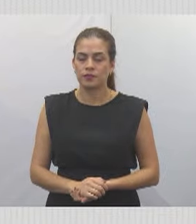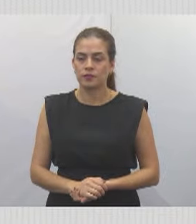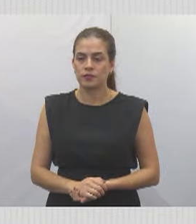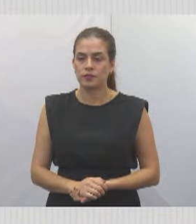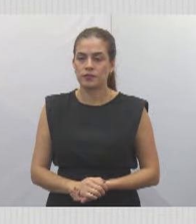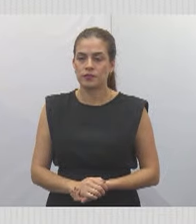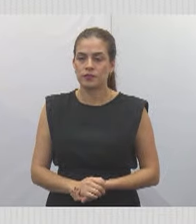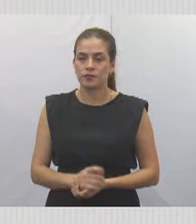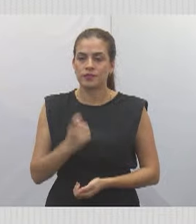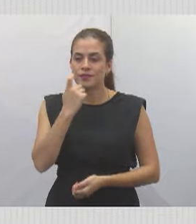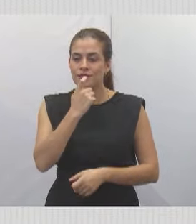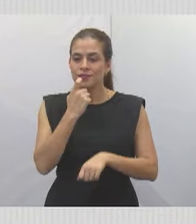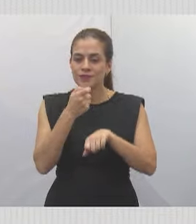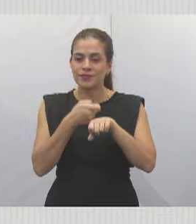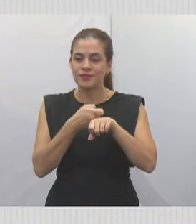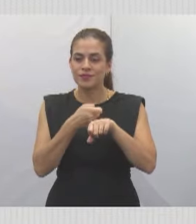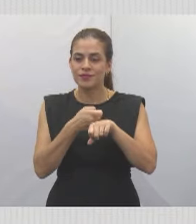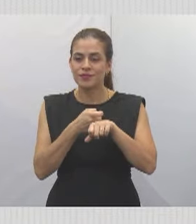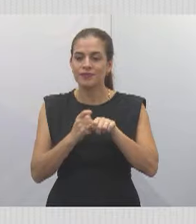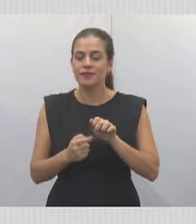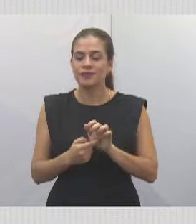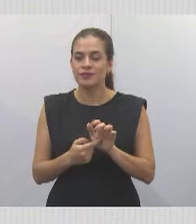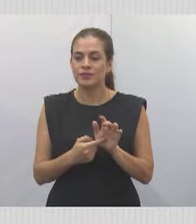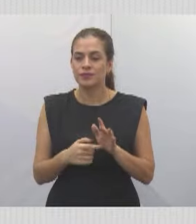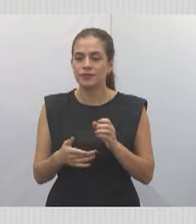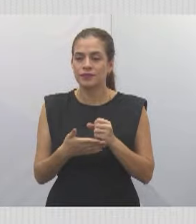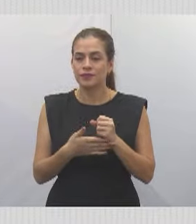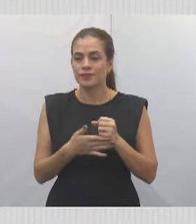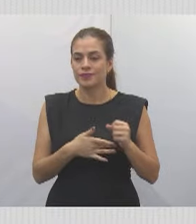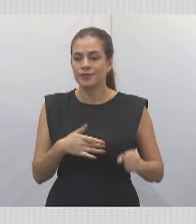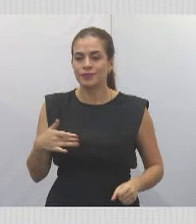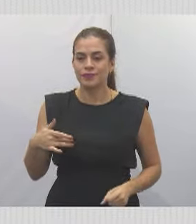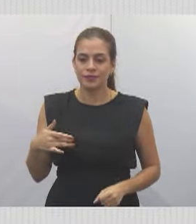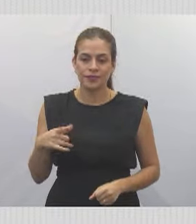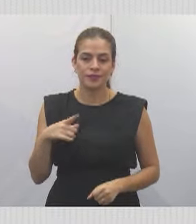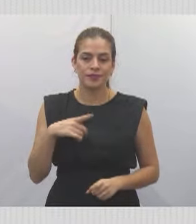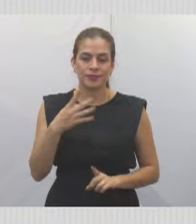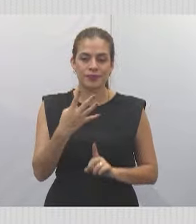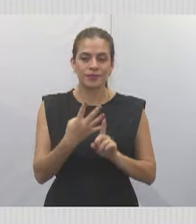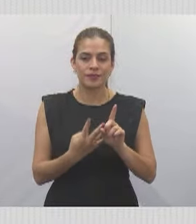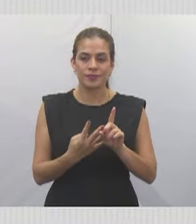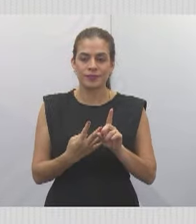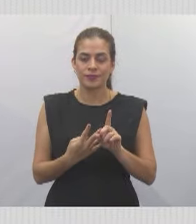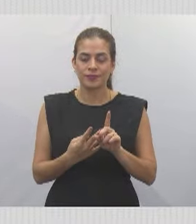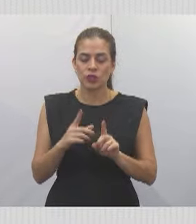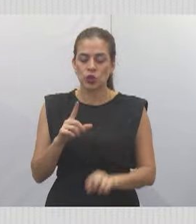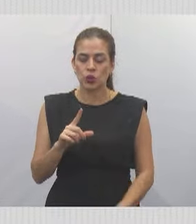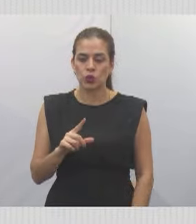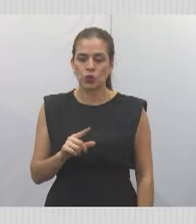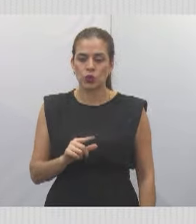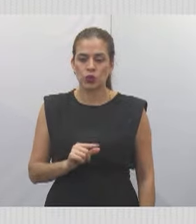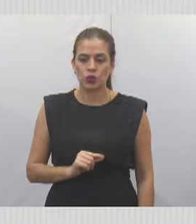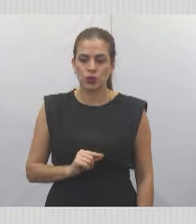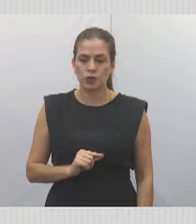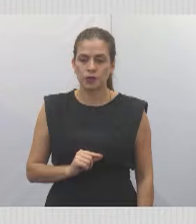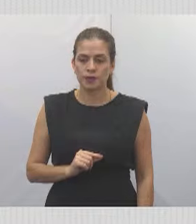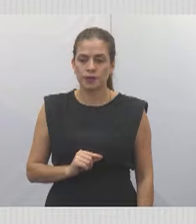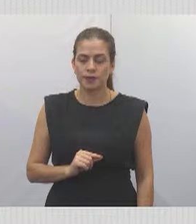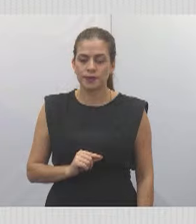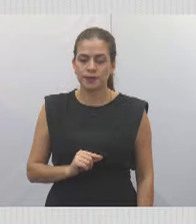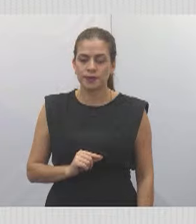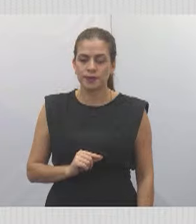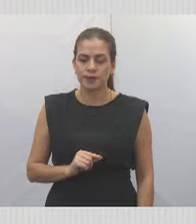Na odontologia. A odontologia, na atenção básica, houve nesse quadrimestre uma pequena queda na